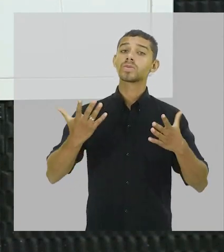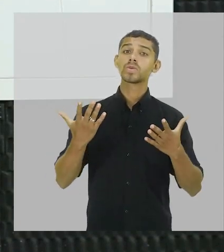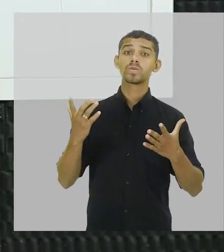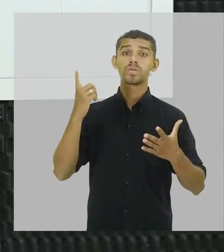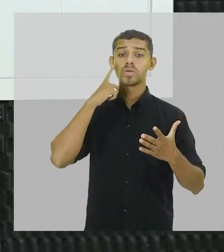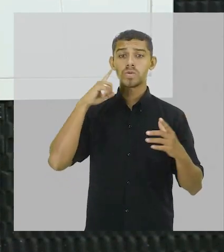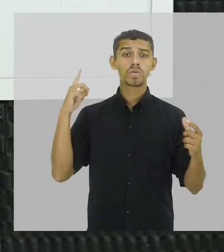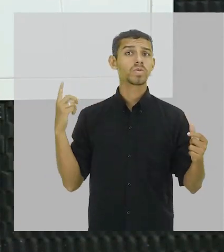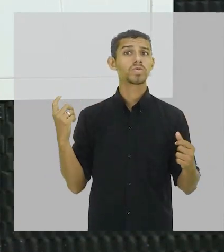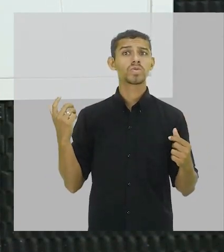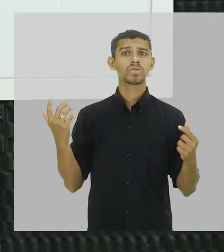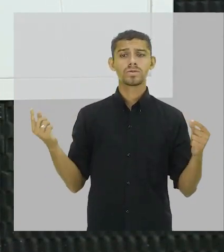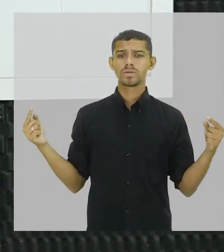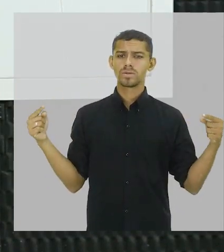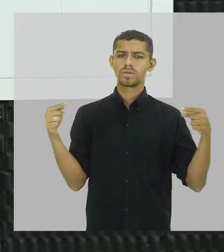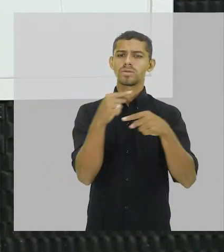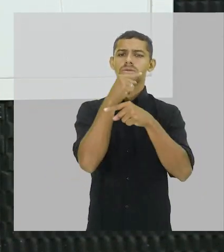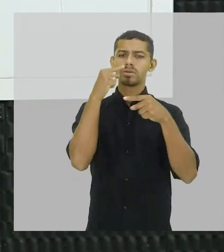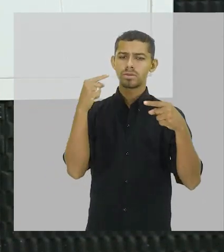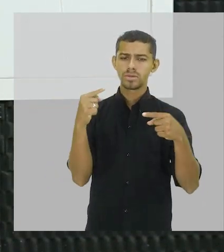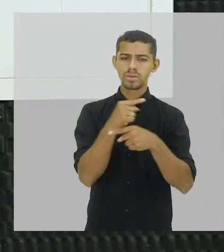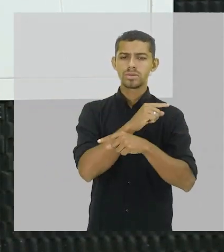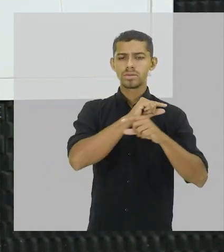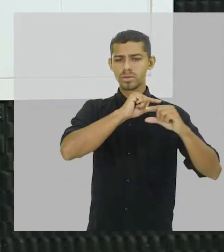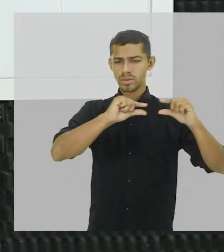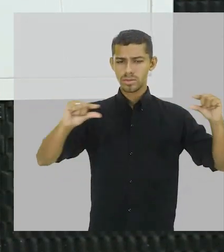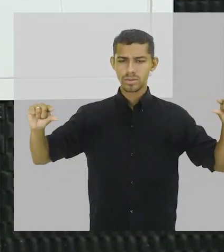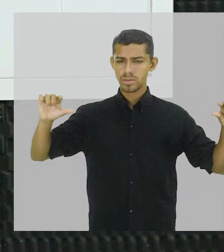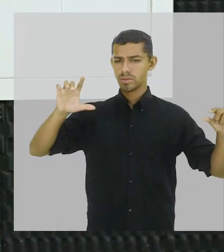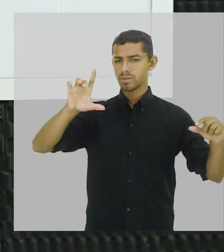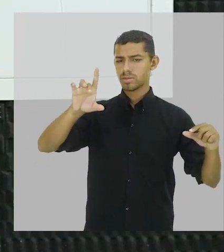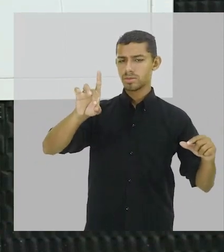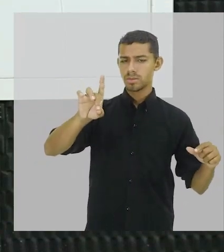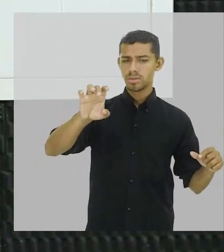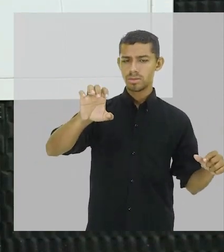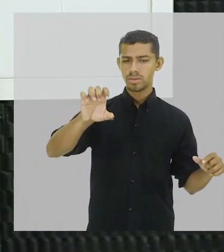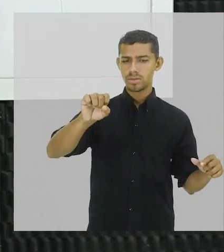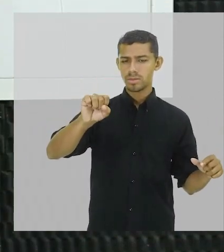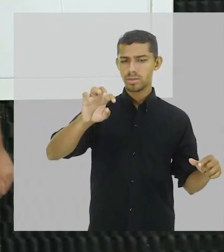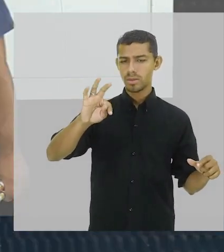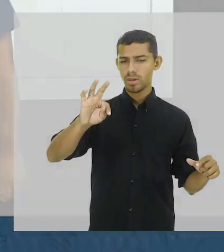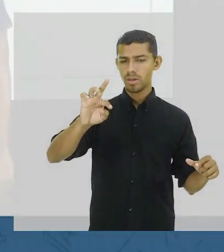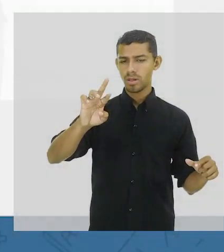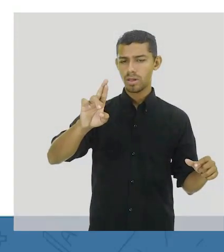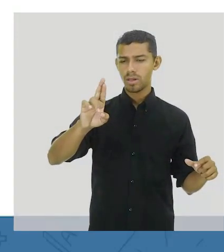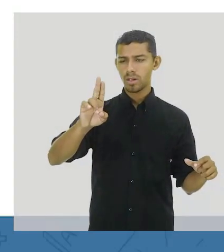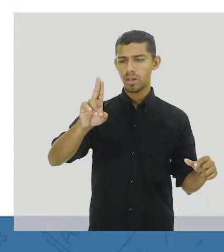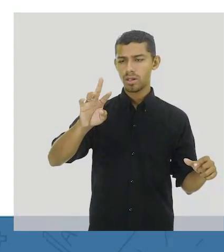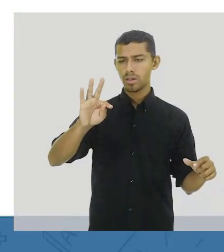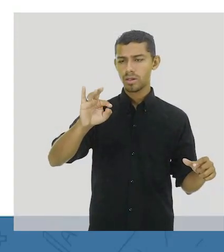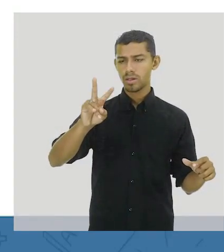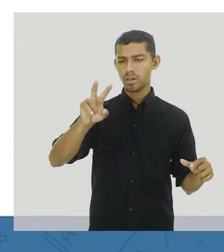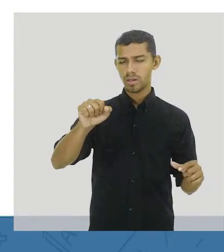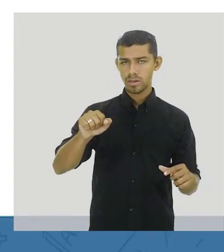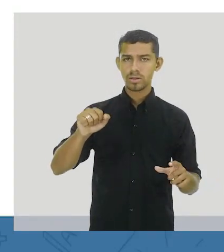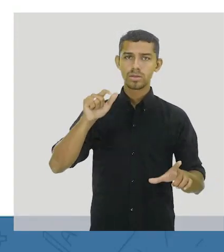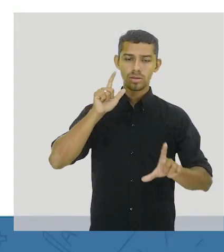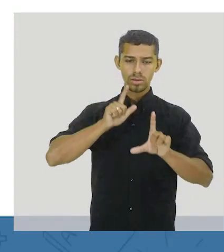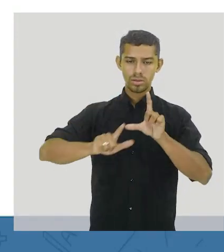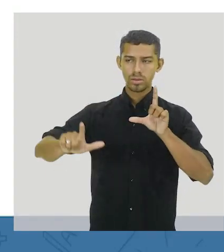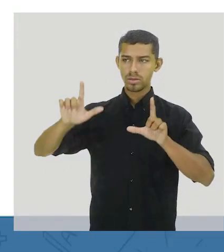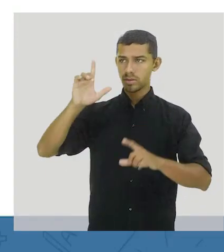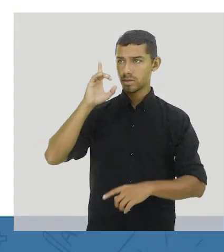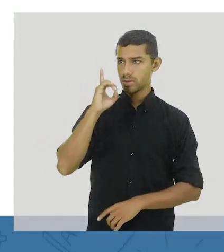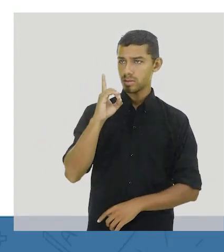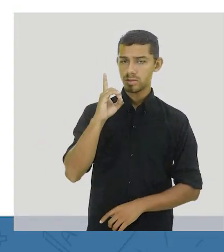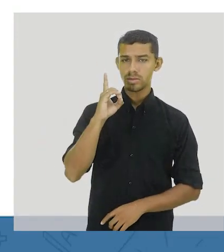de interferência destrutiva. Certo? Então, a resposta é a letra D. Então, esse